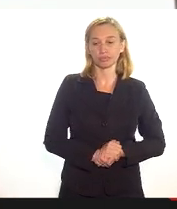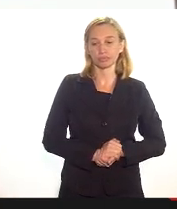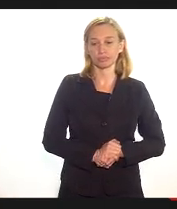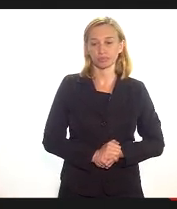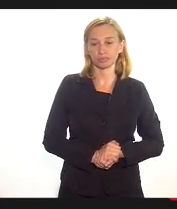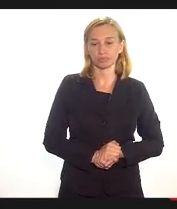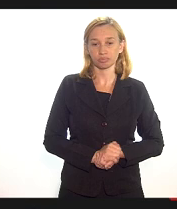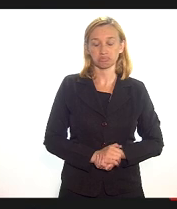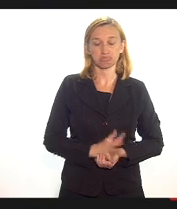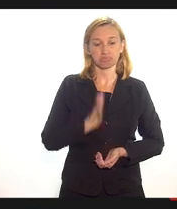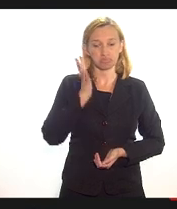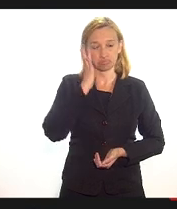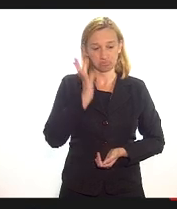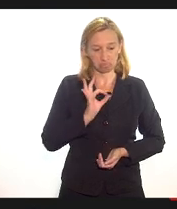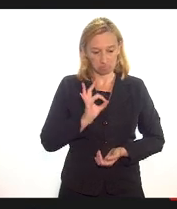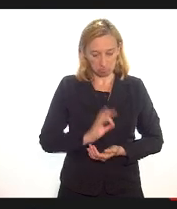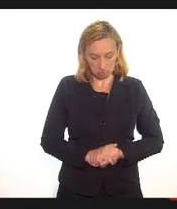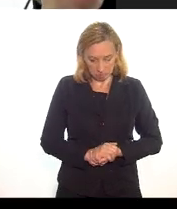Eu não sei se...